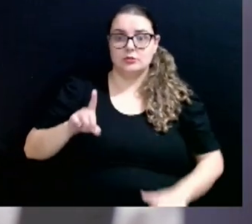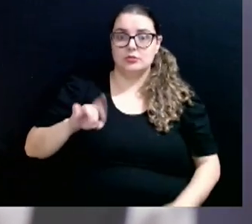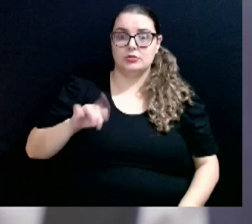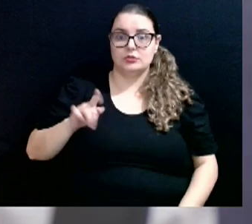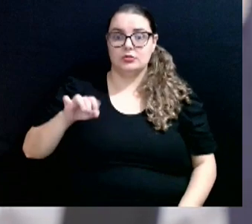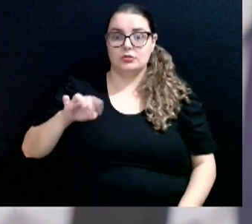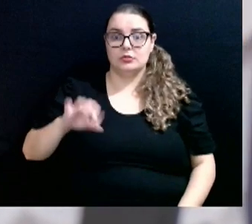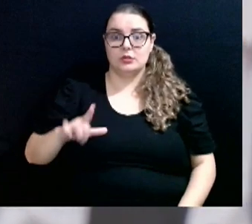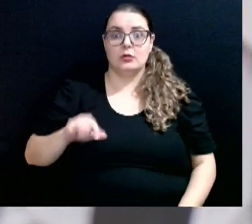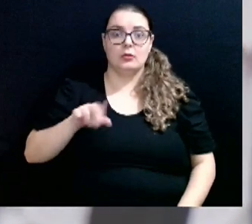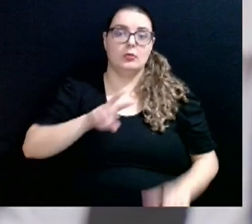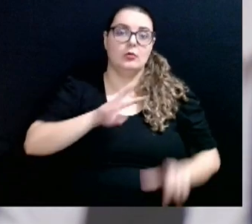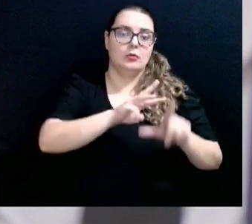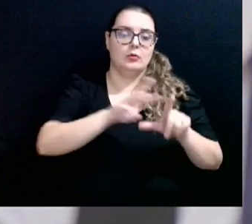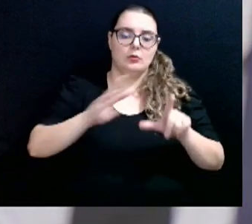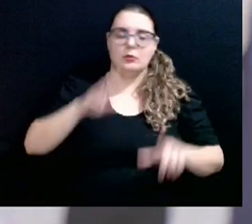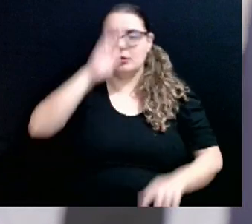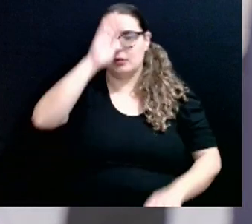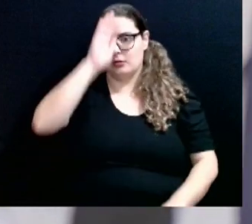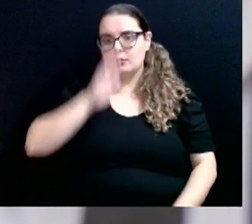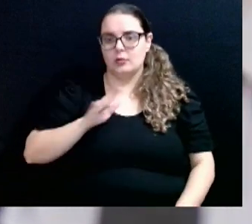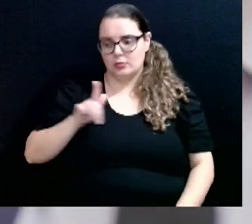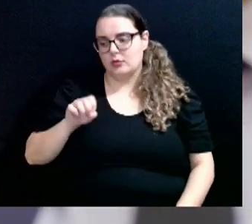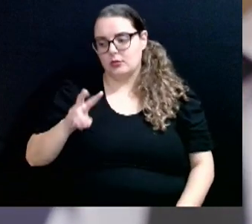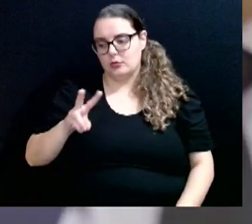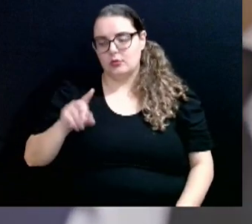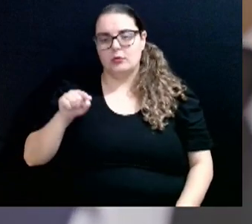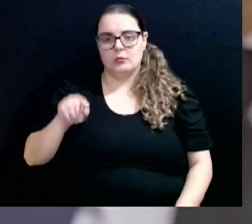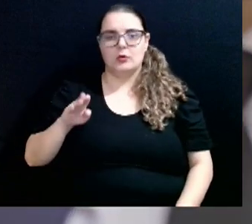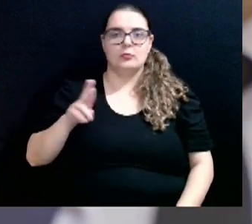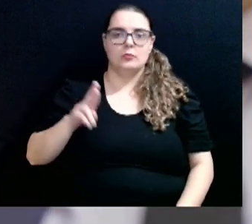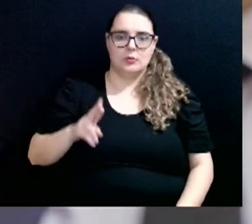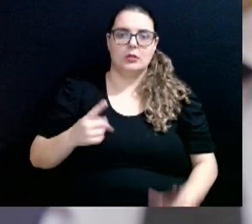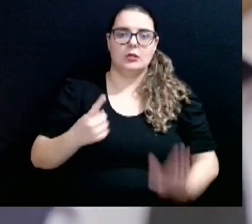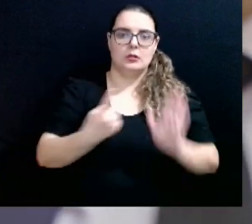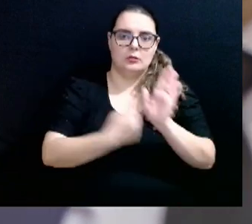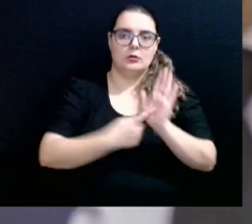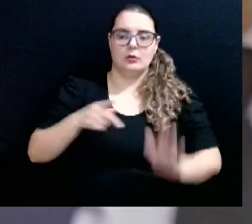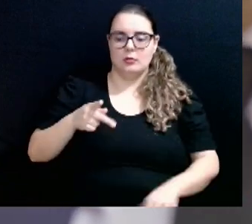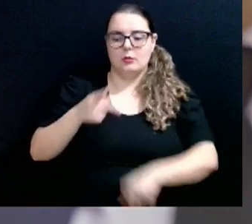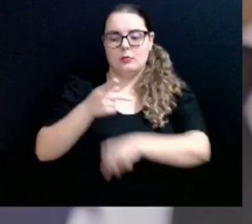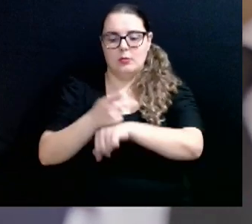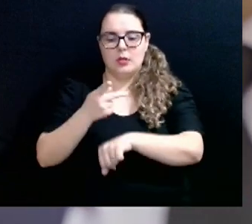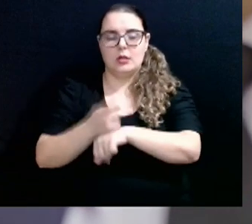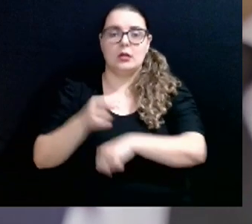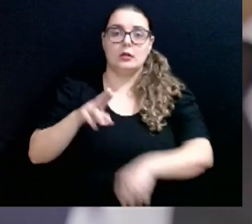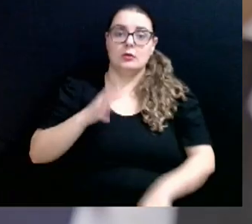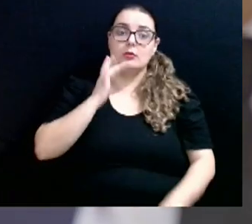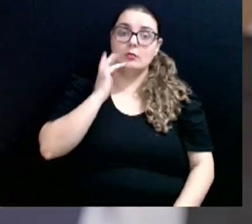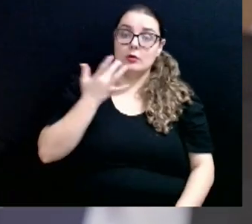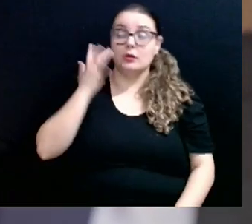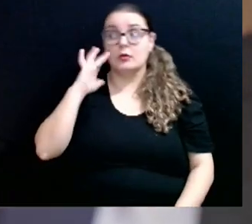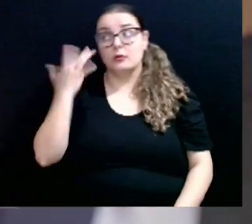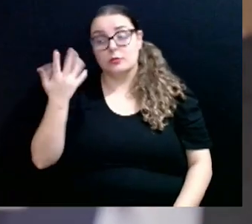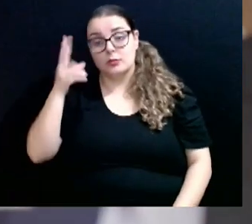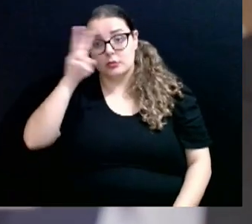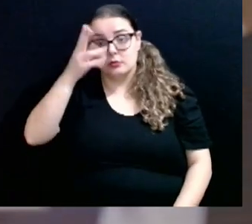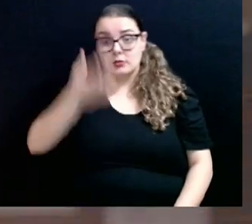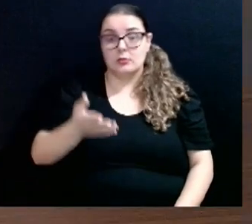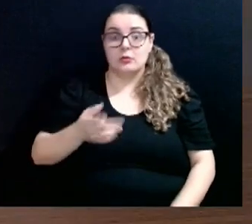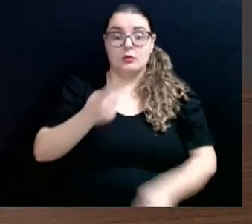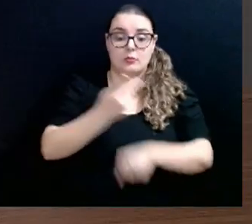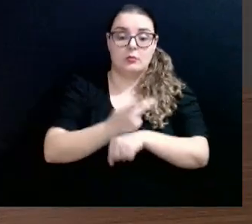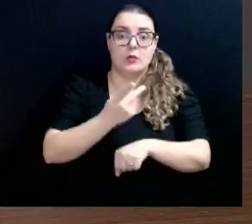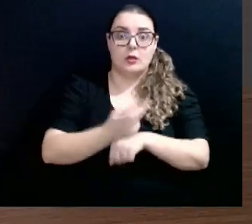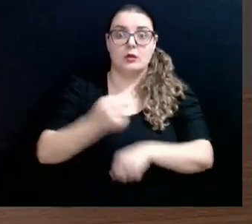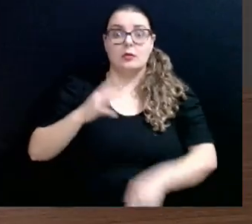plataforma gratuita, que é do GovBR, ter o selo prata ou ouro. E não sei se vocês vão lembrar, mas prata e ouro você tem que fazer a sua